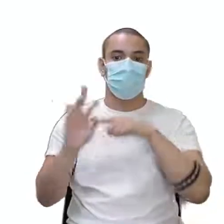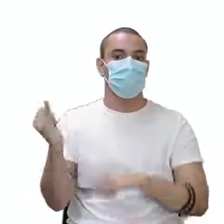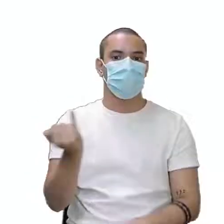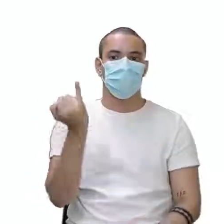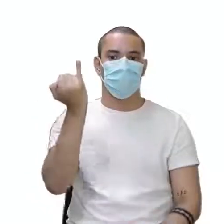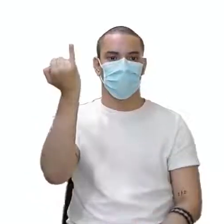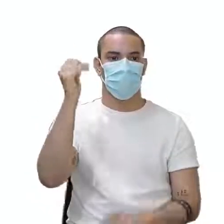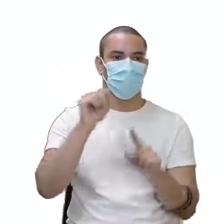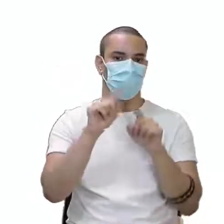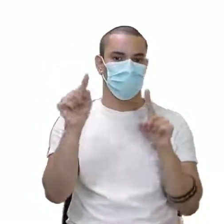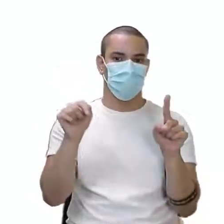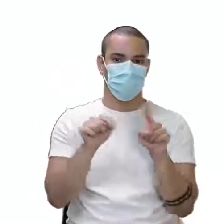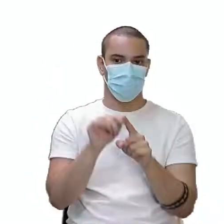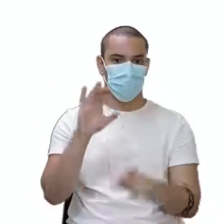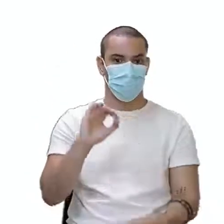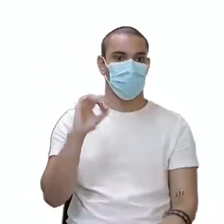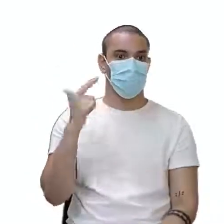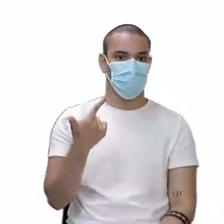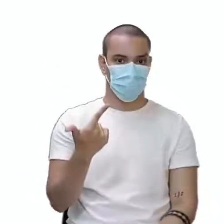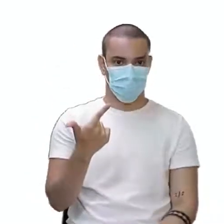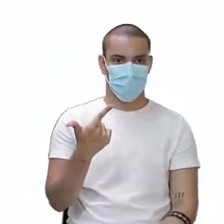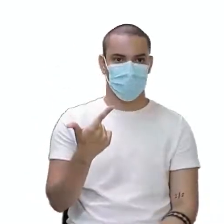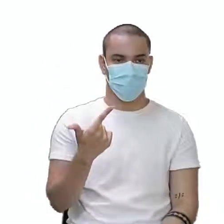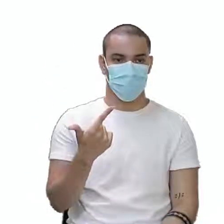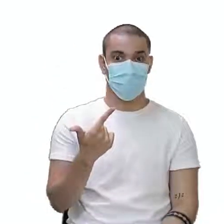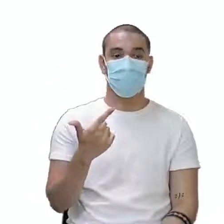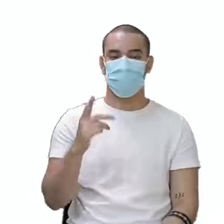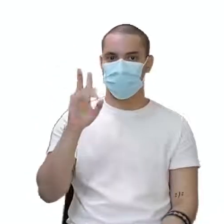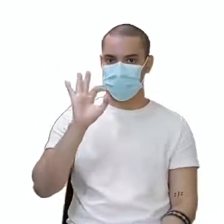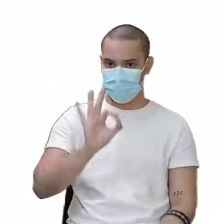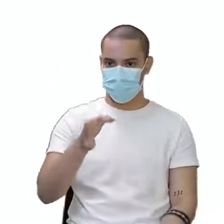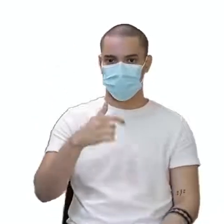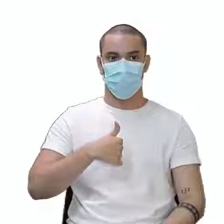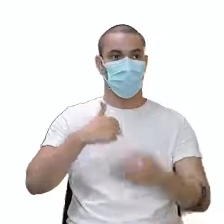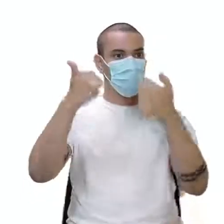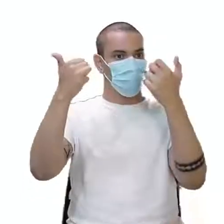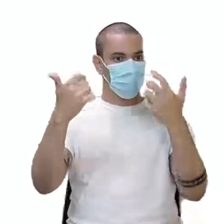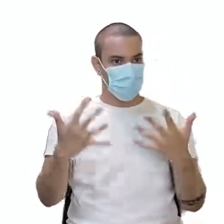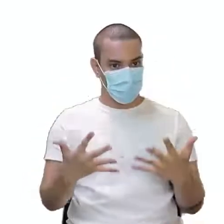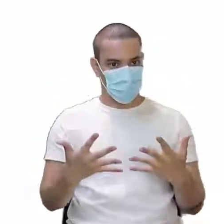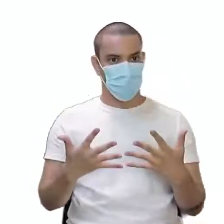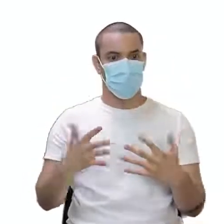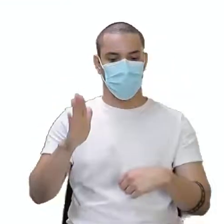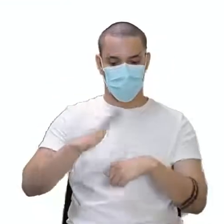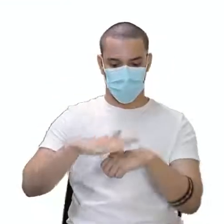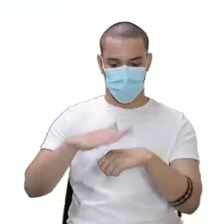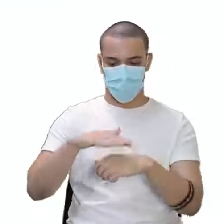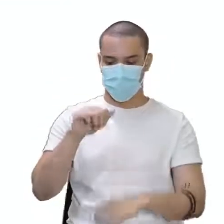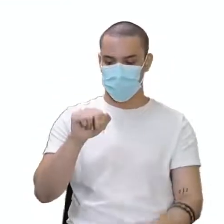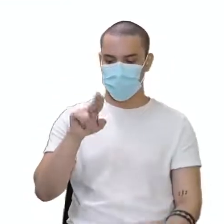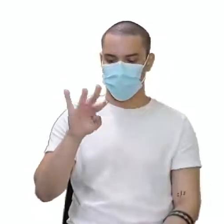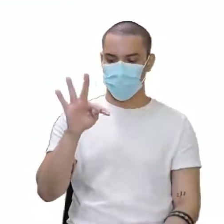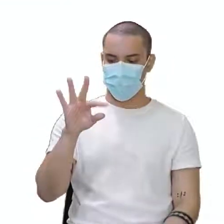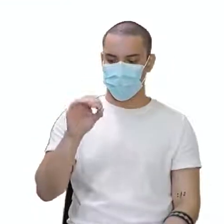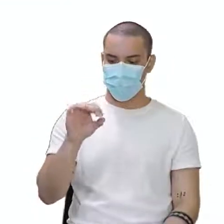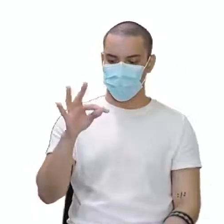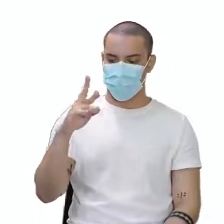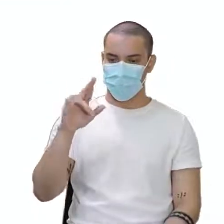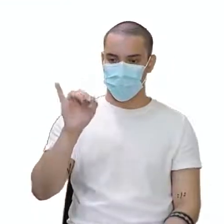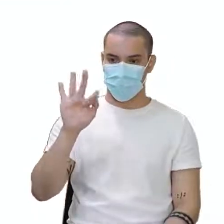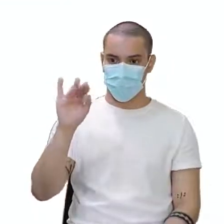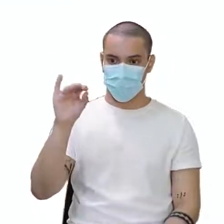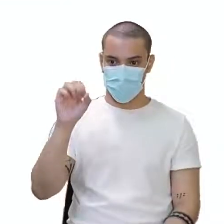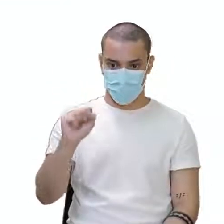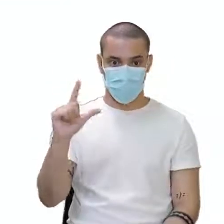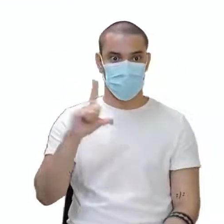oxigênio. Ok, a gente falou ali que para os organismos autotróficos, lembram deles? Aqueles